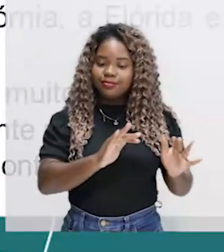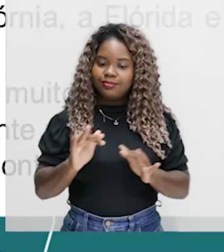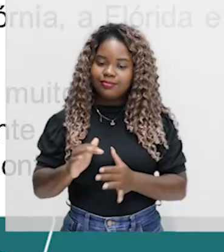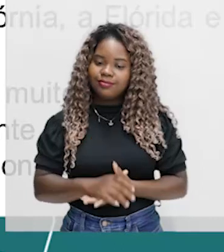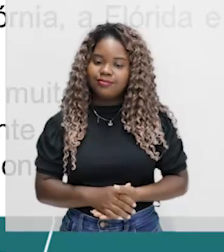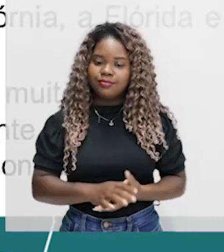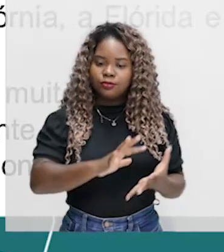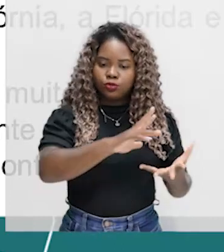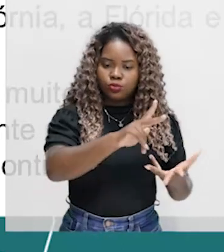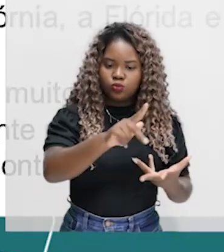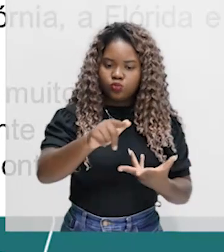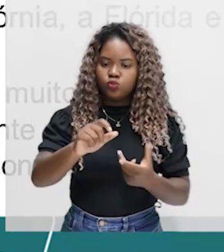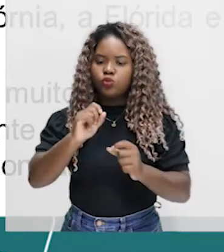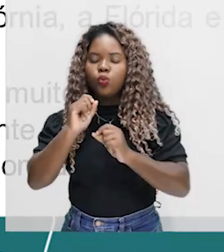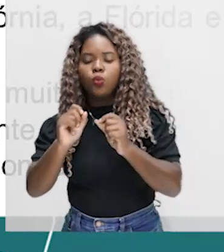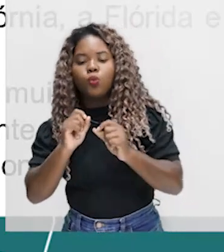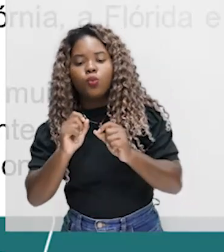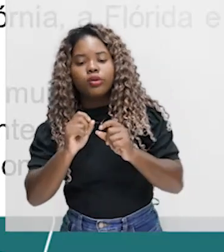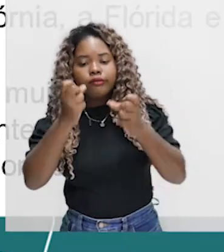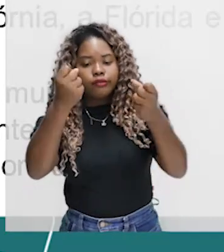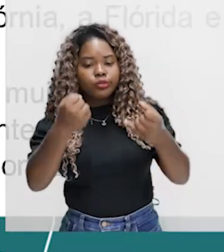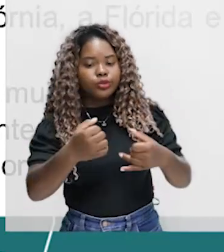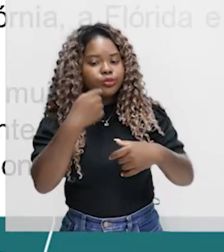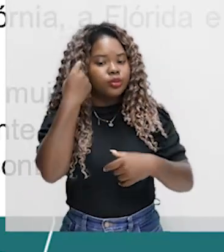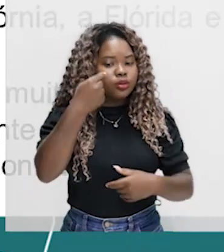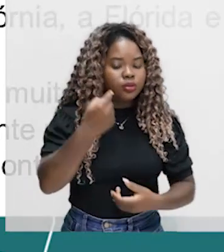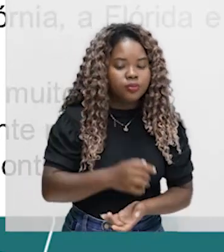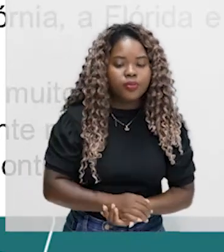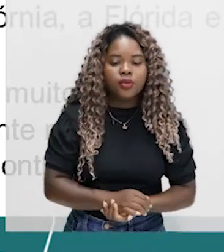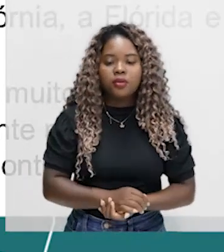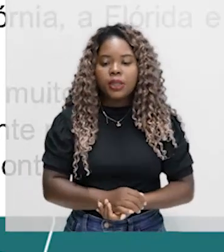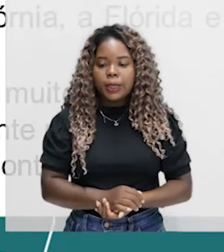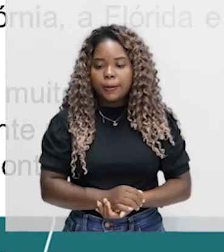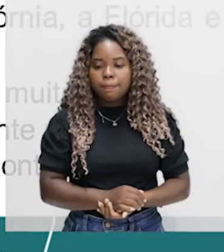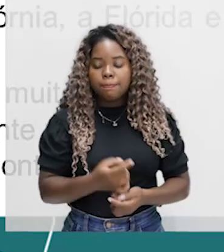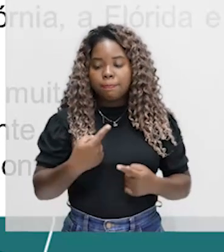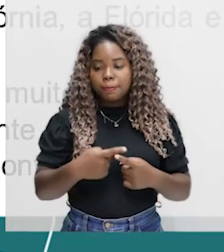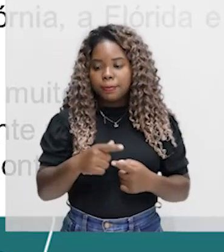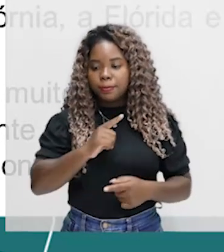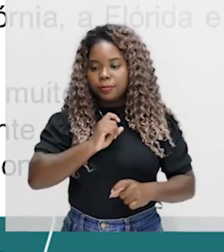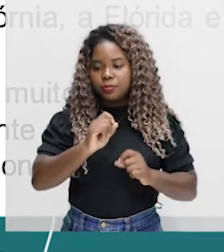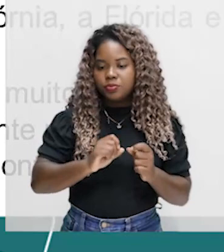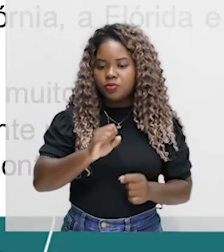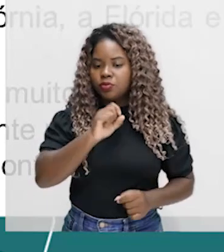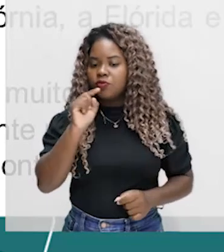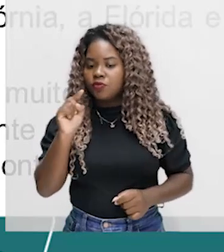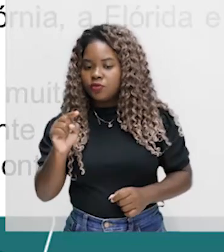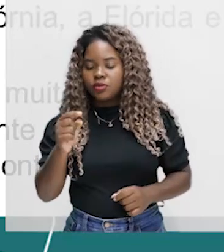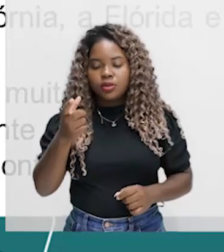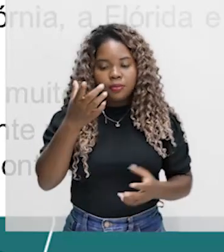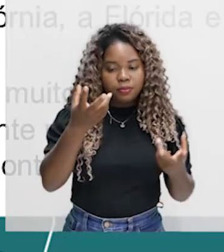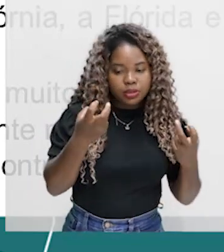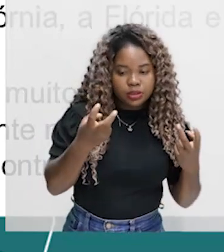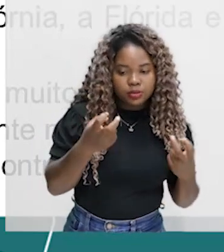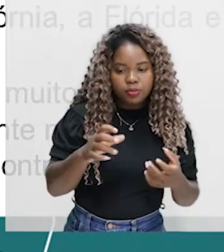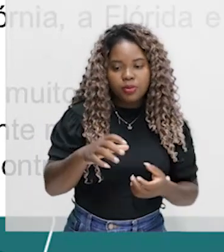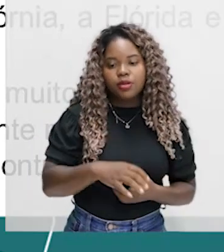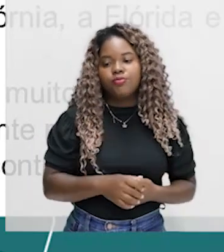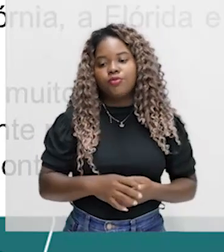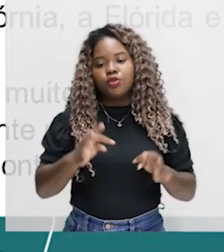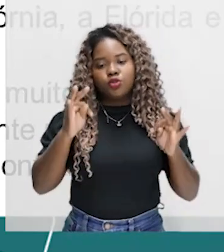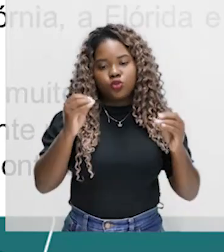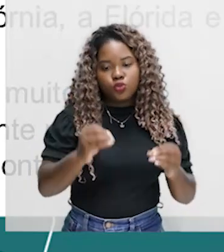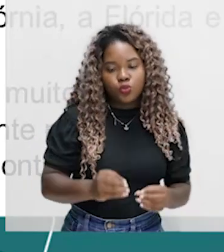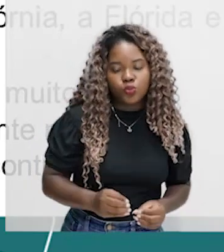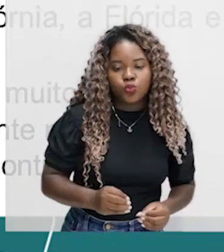Ao redor do mundo, o que falar do espanhol? Porque nós temos, vocês observaram, a América inteira,